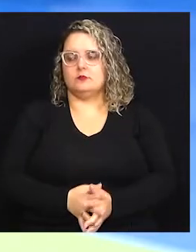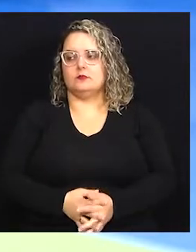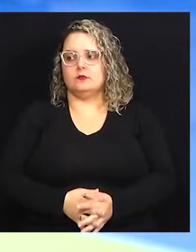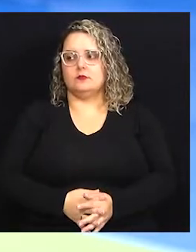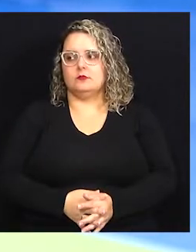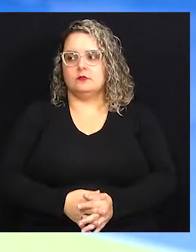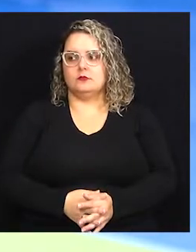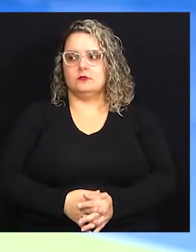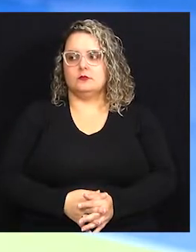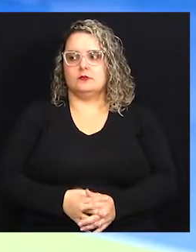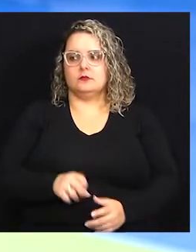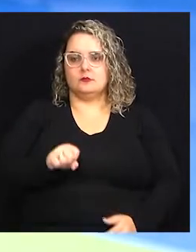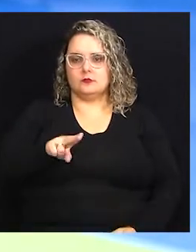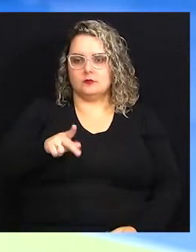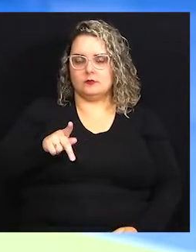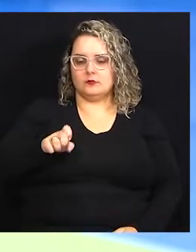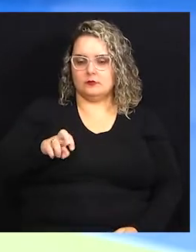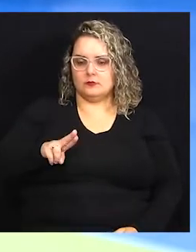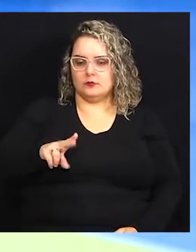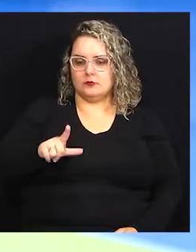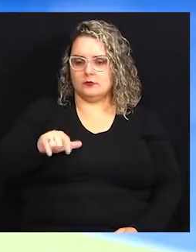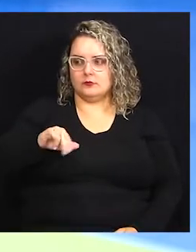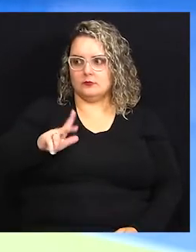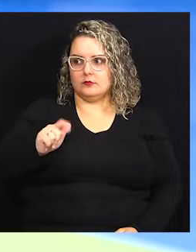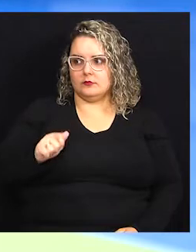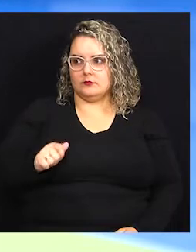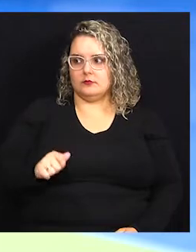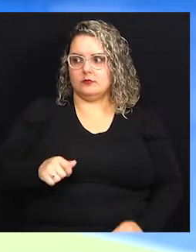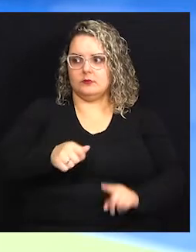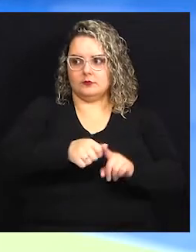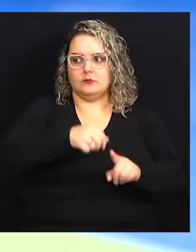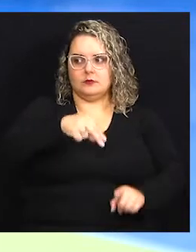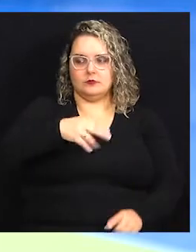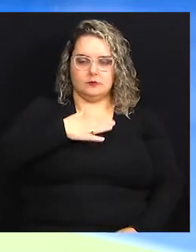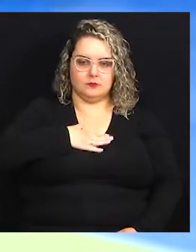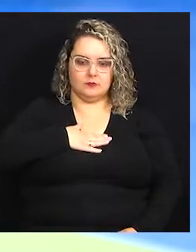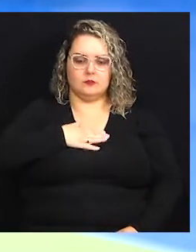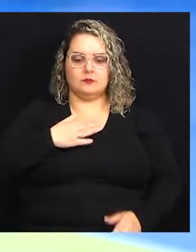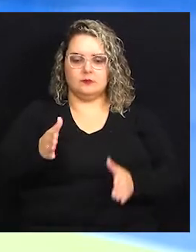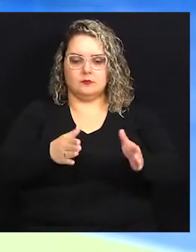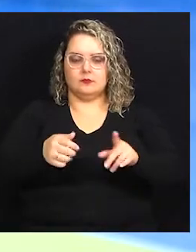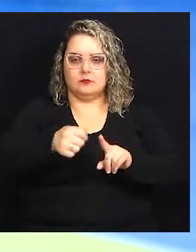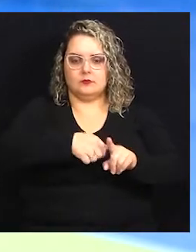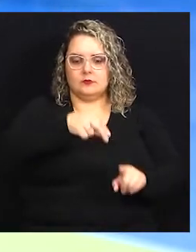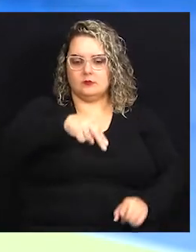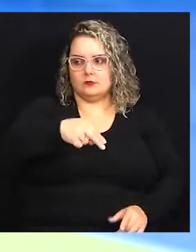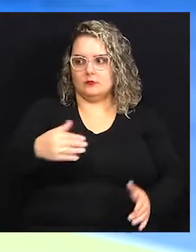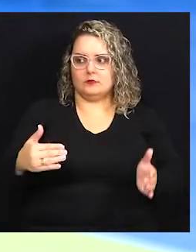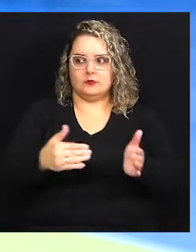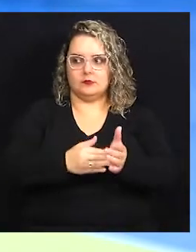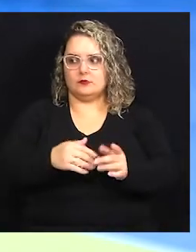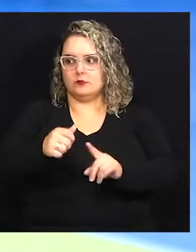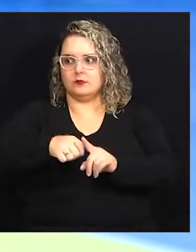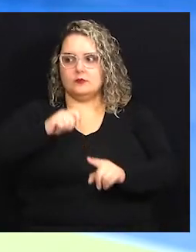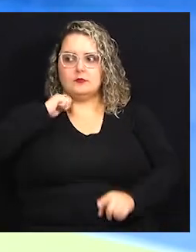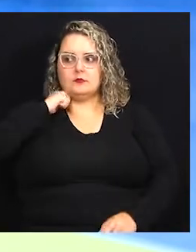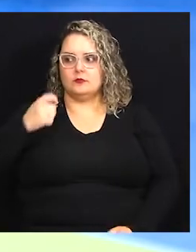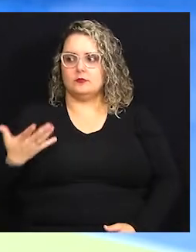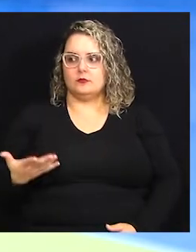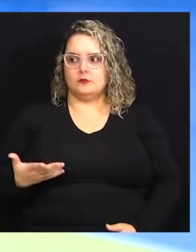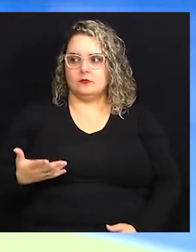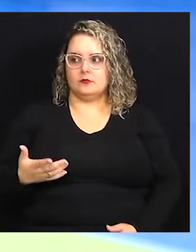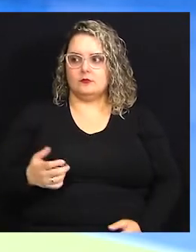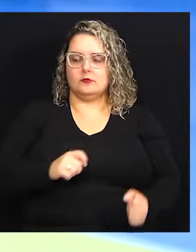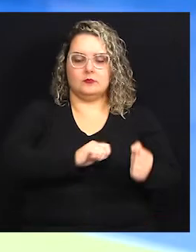a Superliga, começa em novembro nessa minha época, né? Começava em novembro e ia até abril, vamos dizer. Então você tinha que trancar